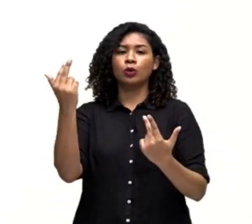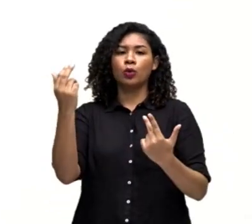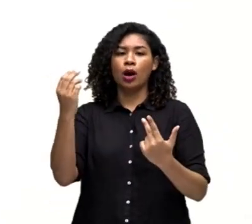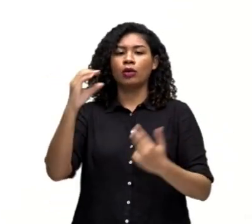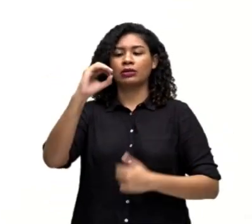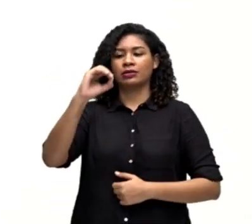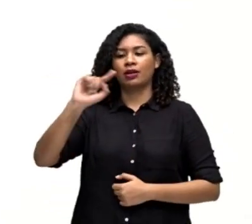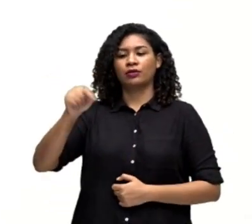decimais.